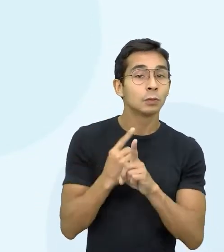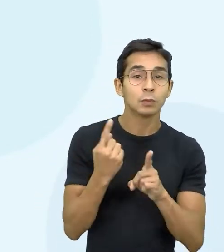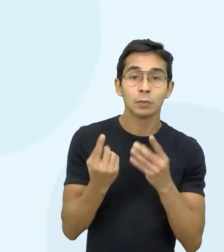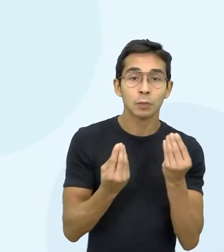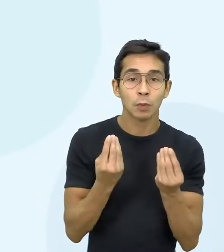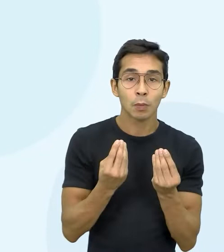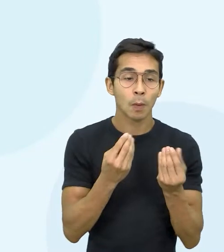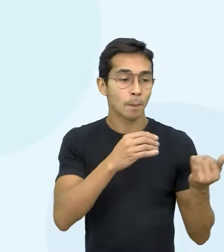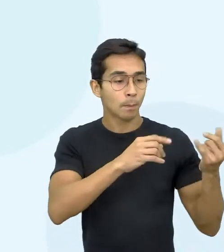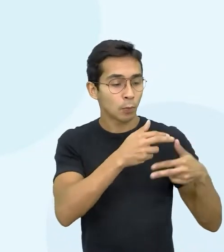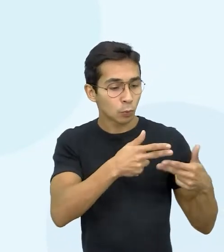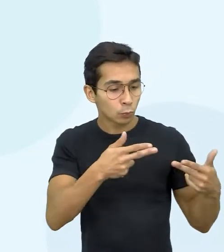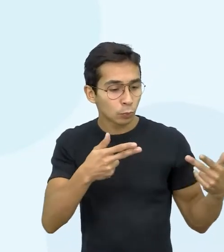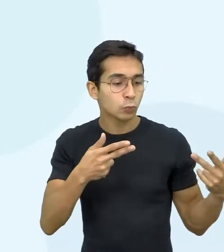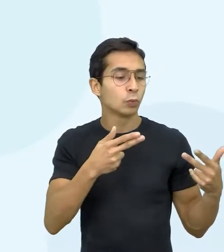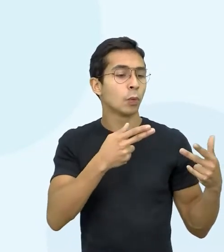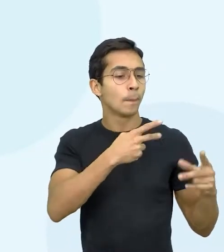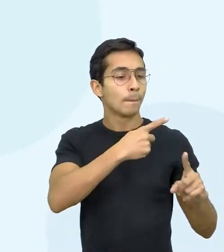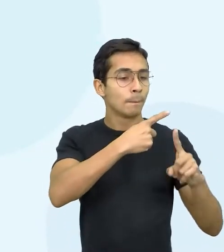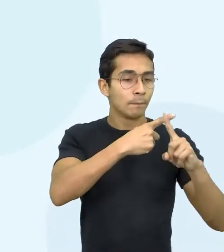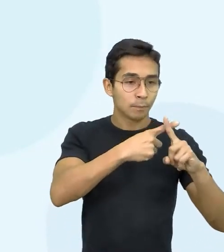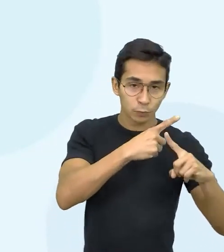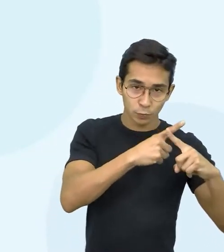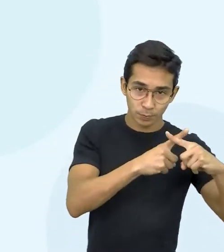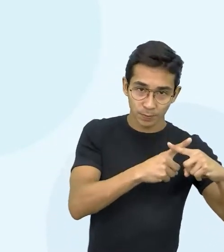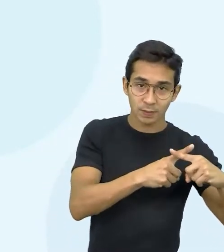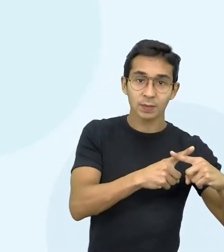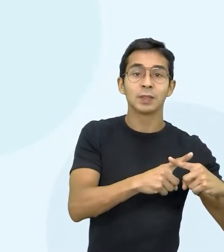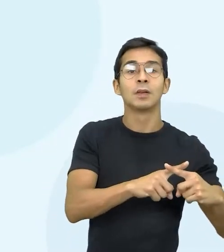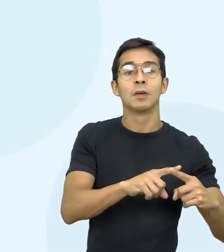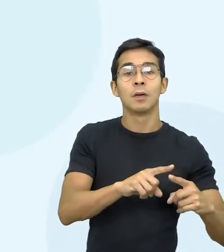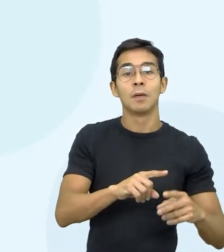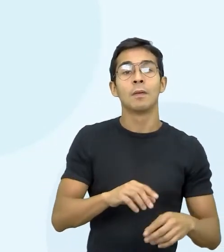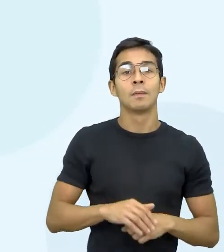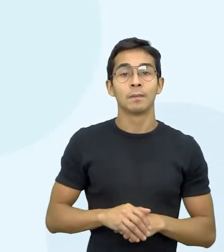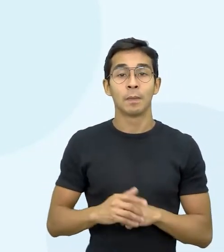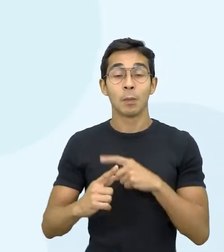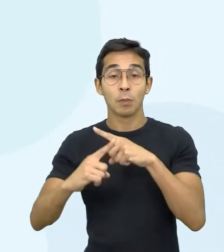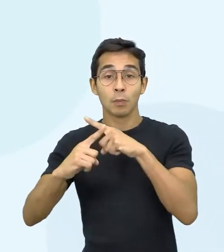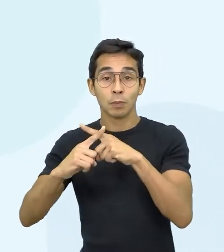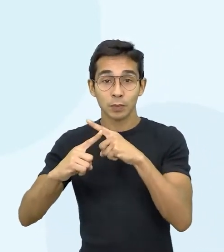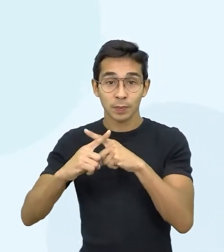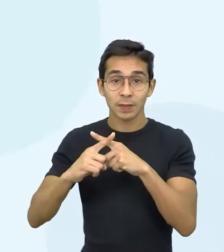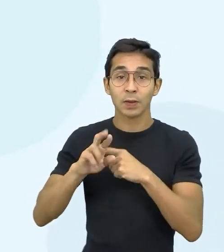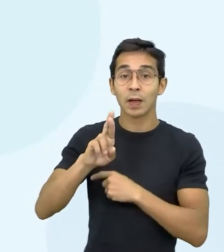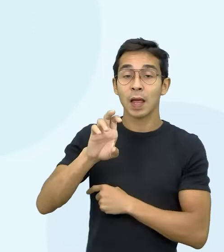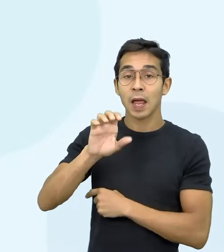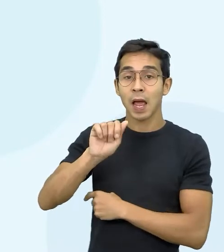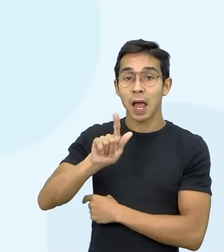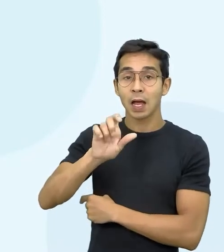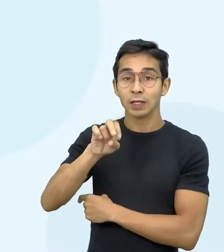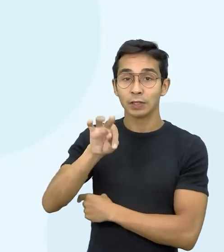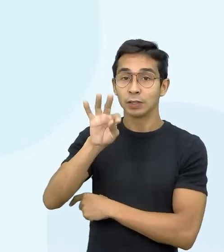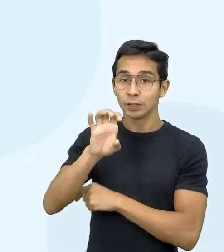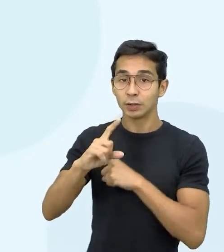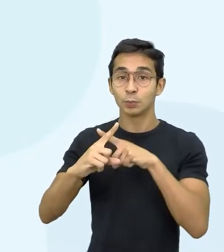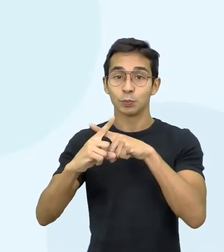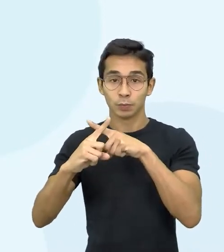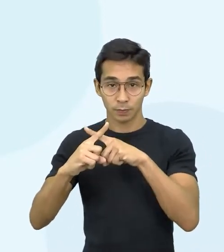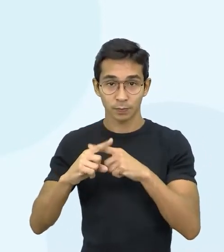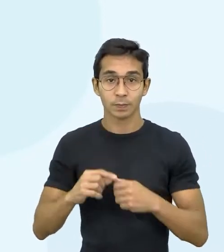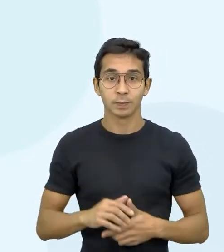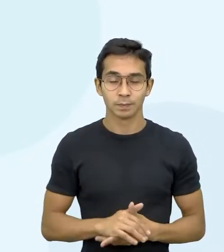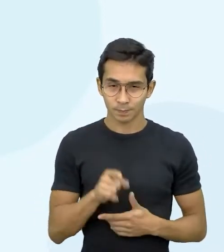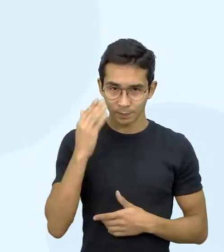concentração dos produtos pela multiplicação da concentração dos reagentes, certo? Então, o que nós temos que entender? Eu estou